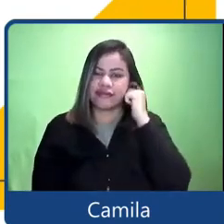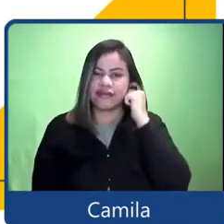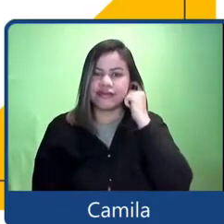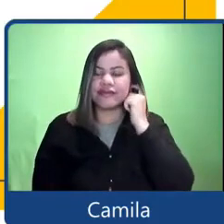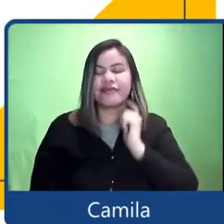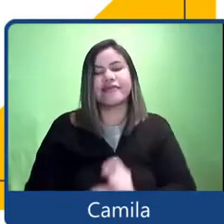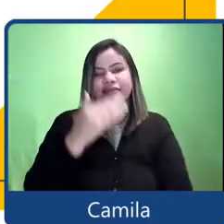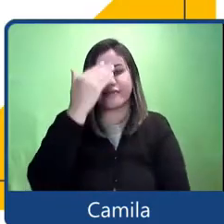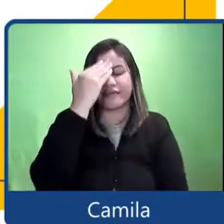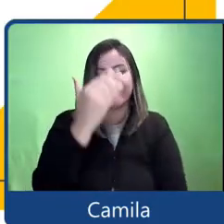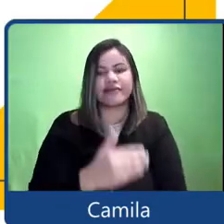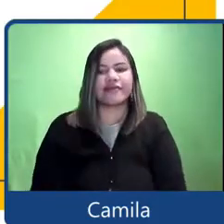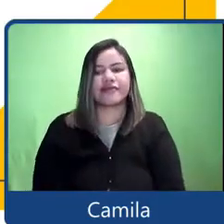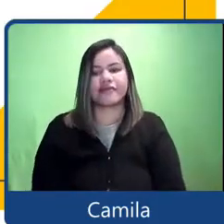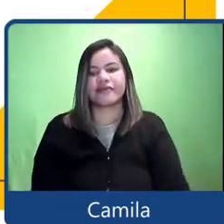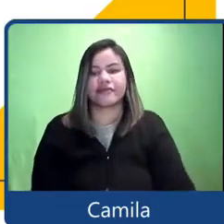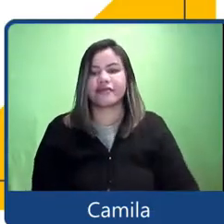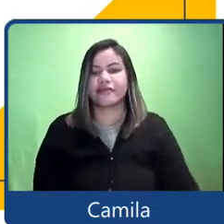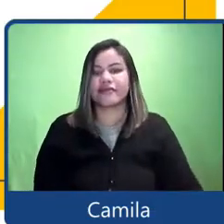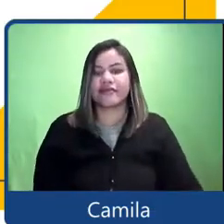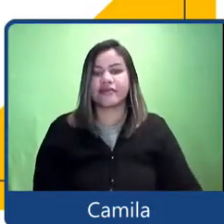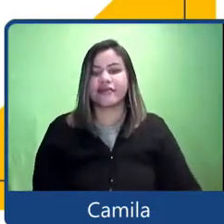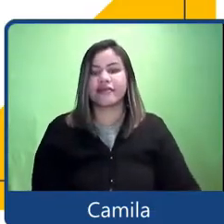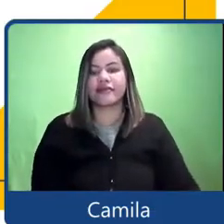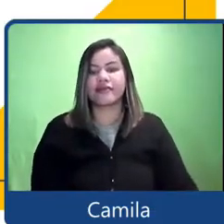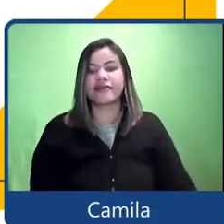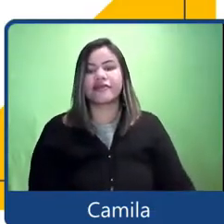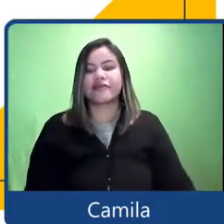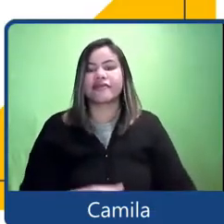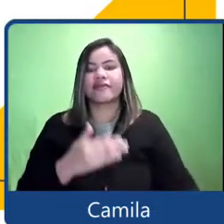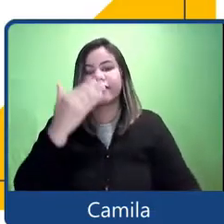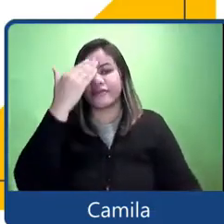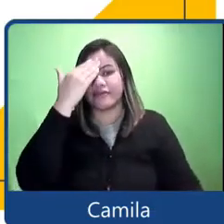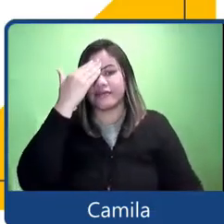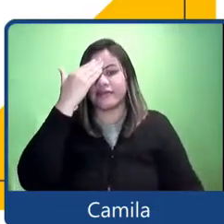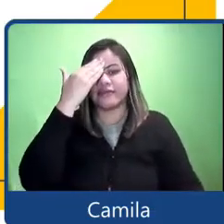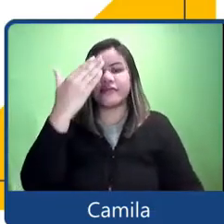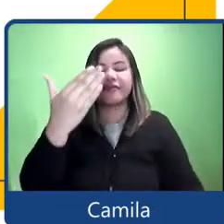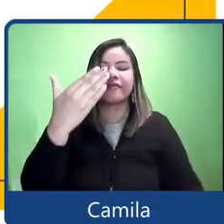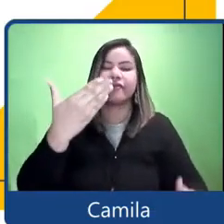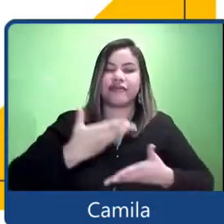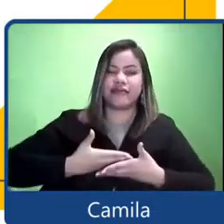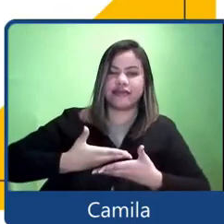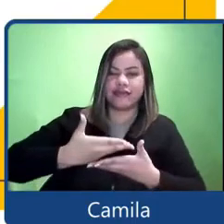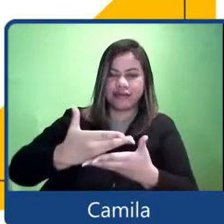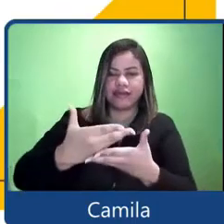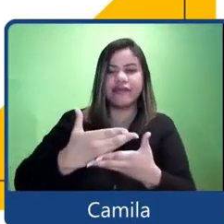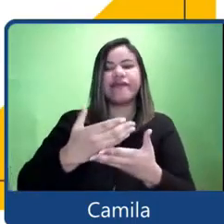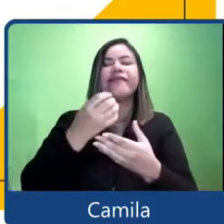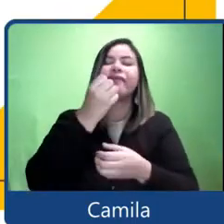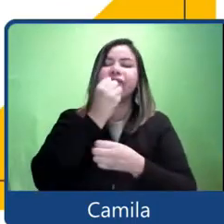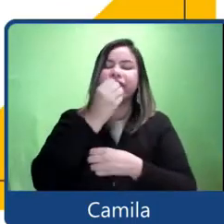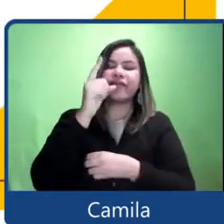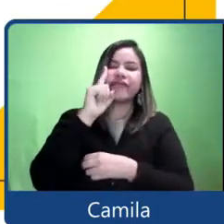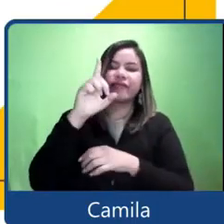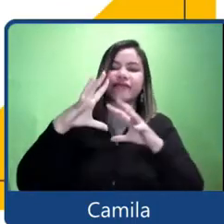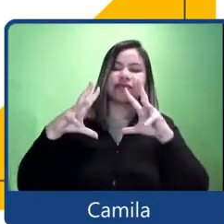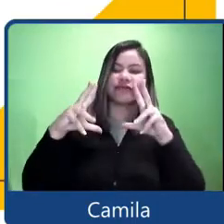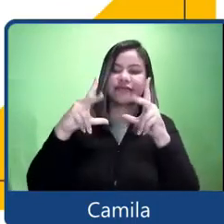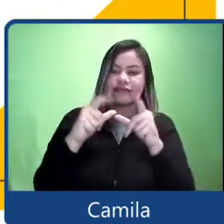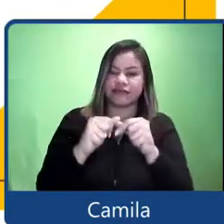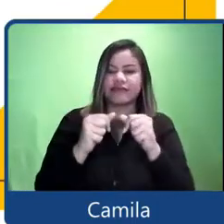Obrigada. Então, muito obrigada pelo convite. Bom dia a todas e todos que estão